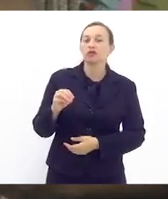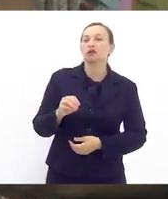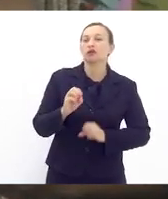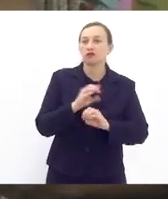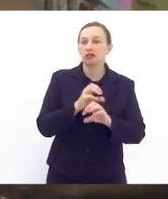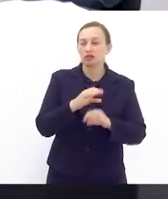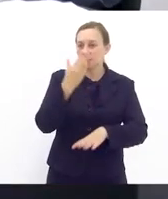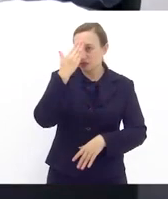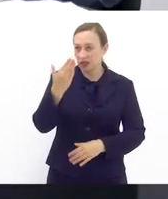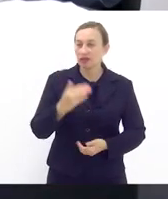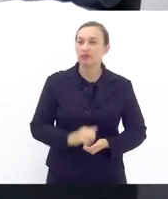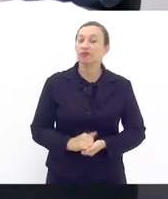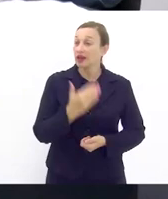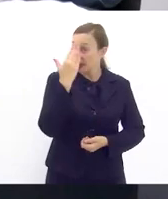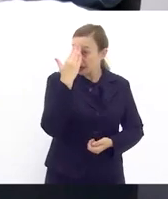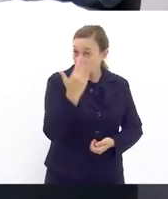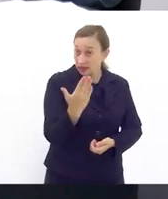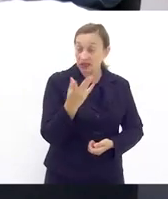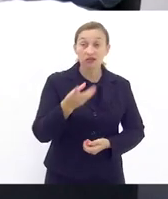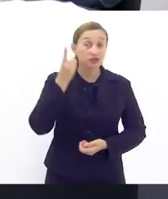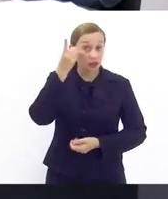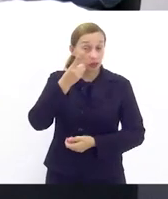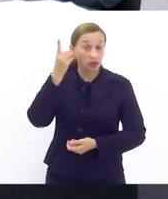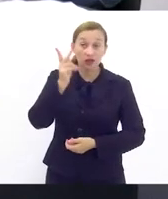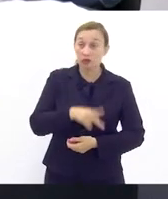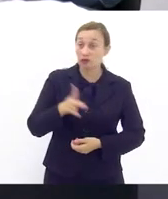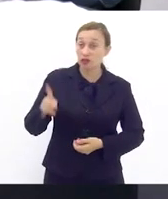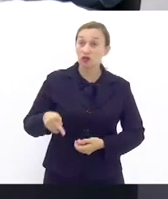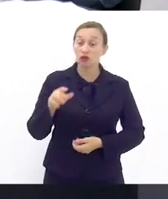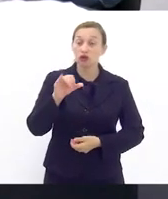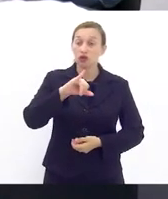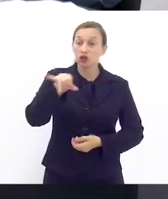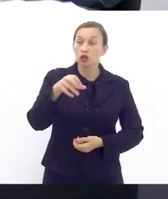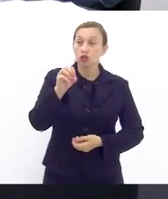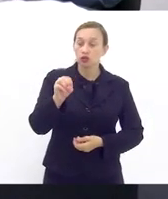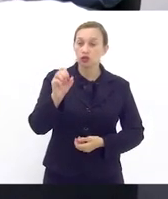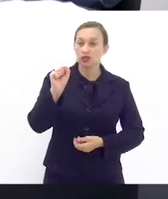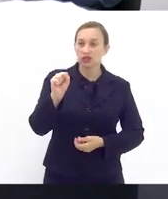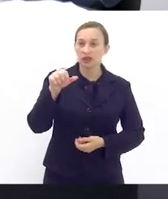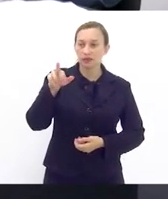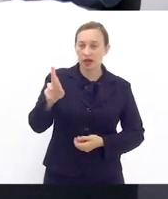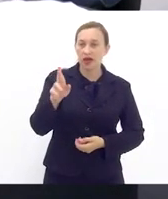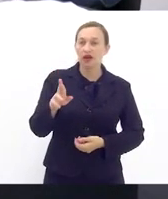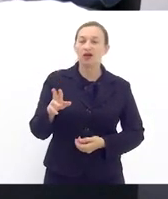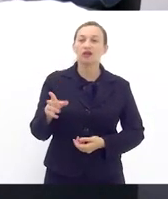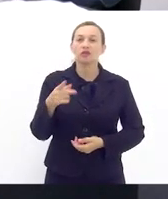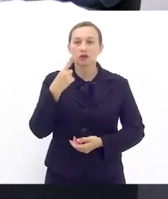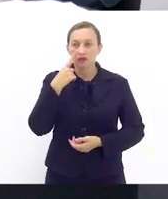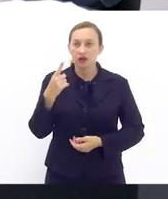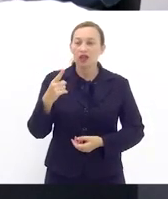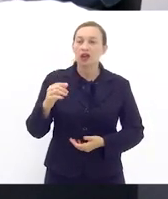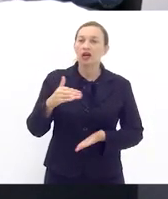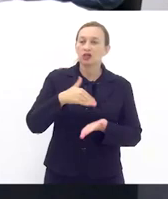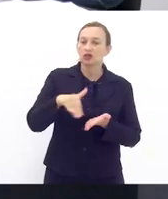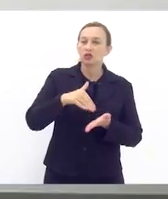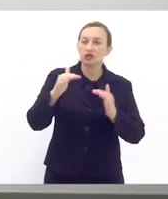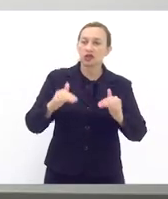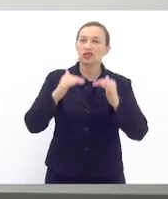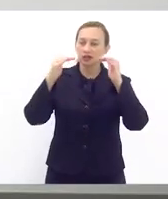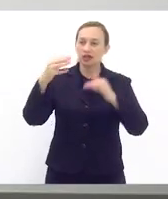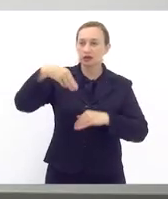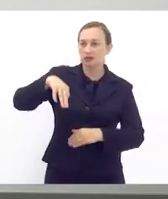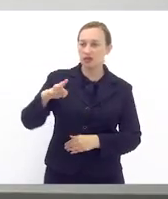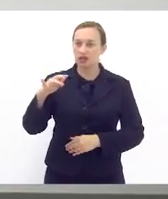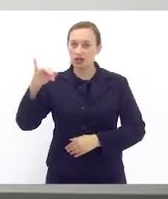obrigado agradecendo Deputado Professor Josemar nós vamos ouvir então a subsecretária amiga meu Deus